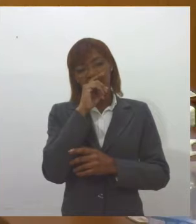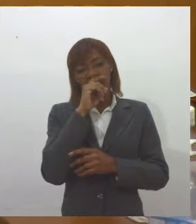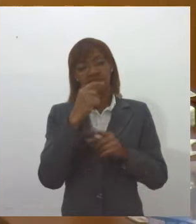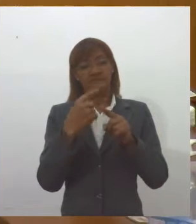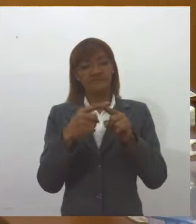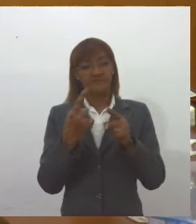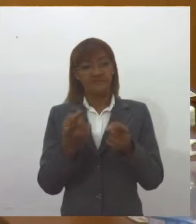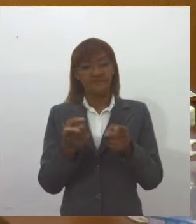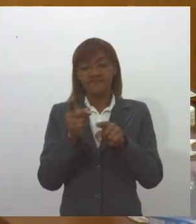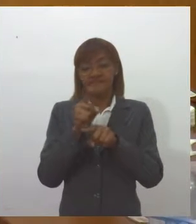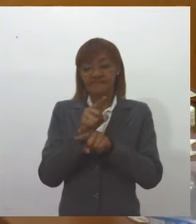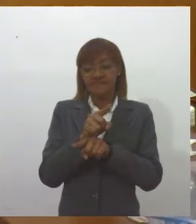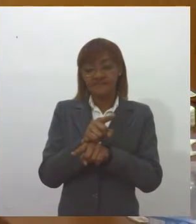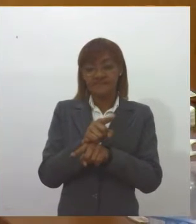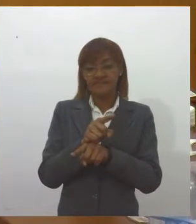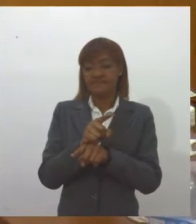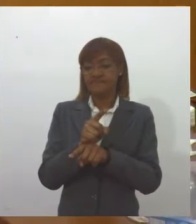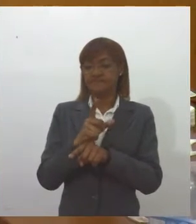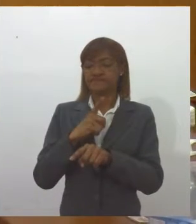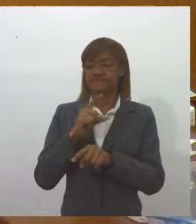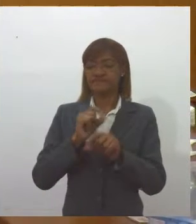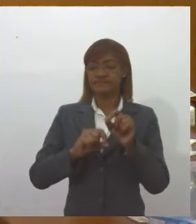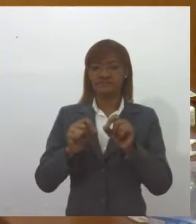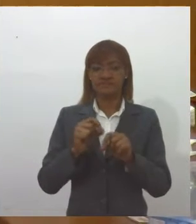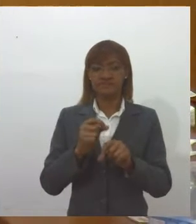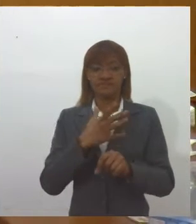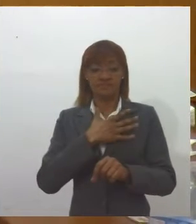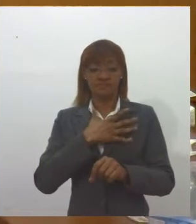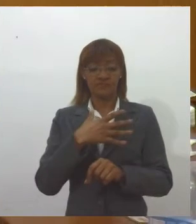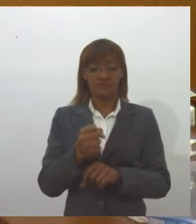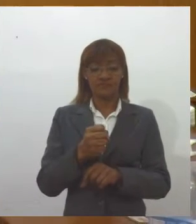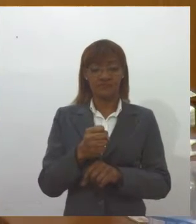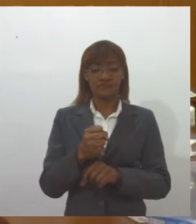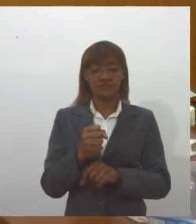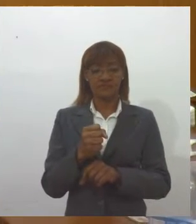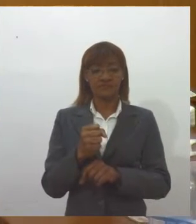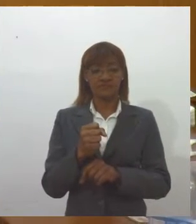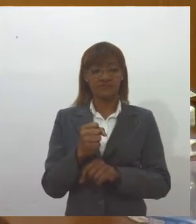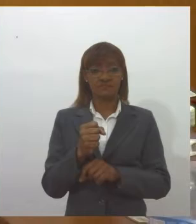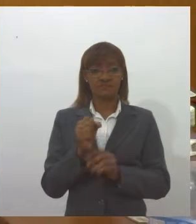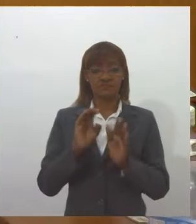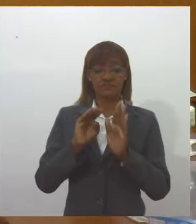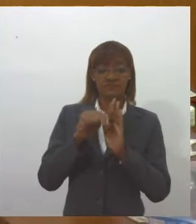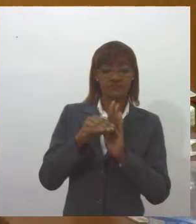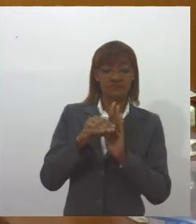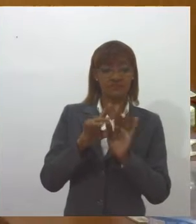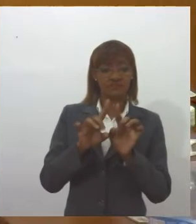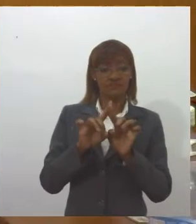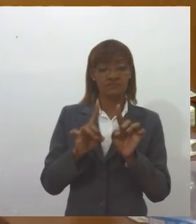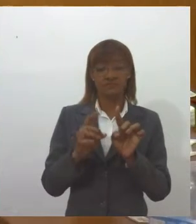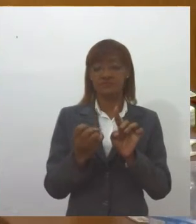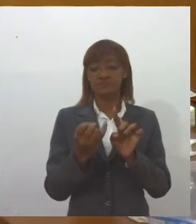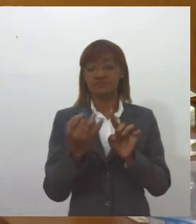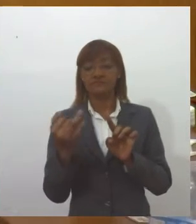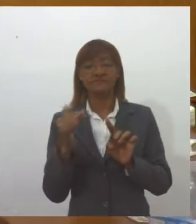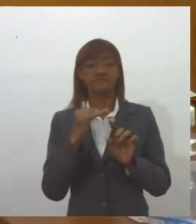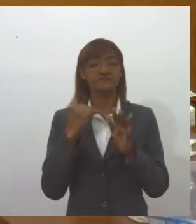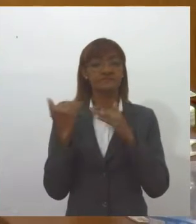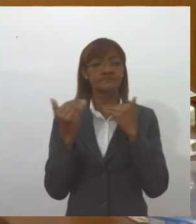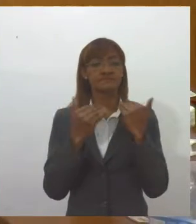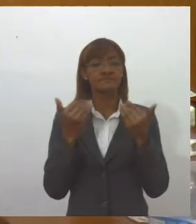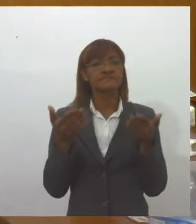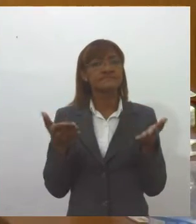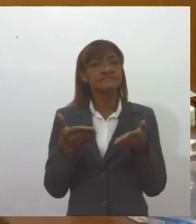dessa informação de que houve taxa de homicídios, queda na taxa de homicídios, houve um crescimento no número de mortes, que são classificadas agora